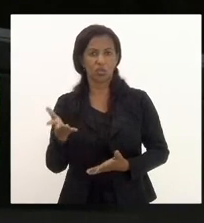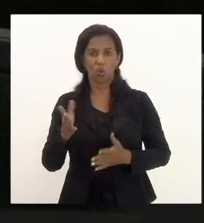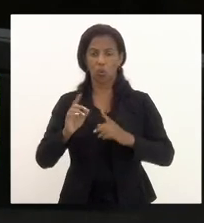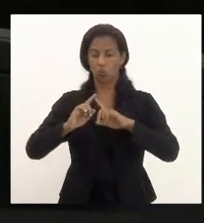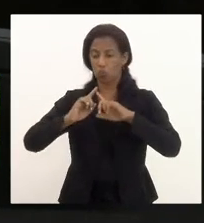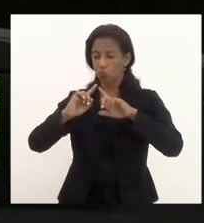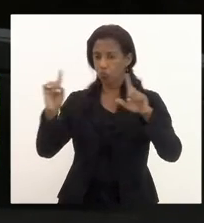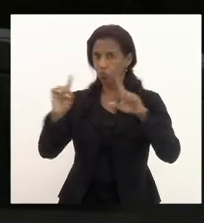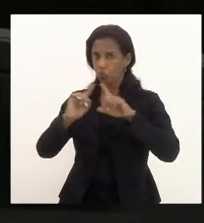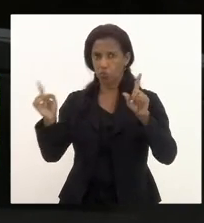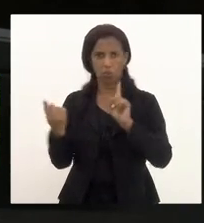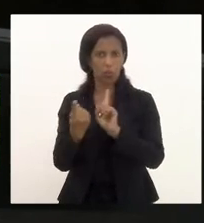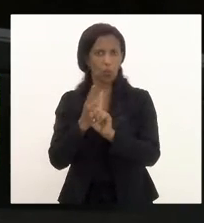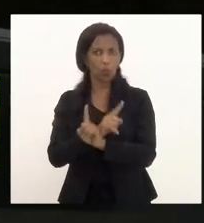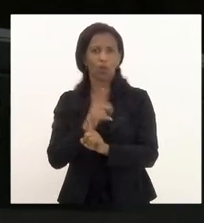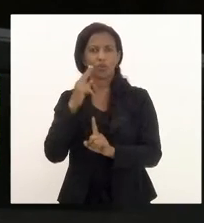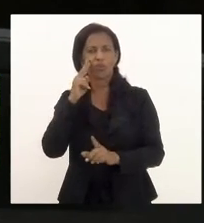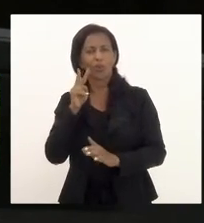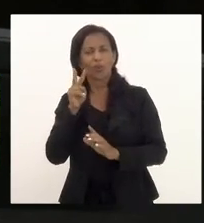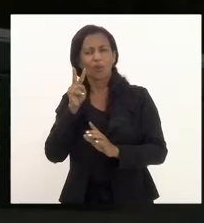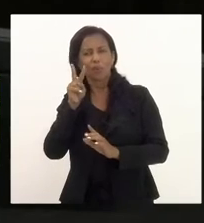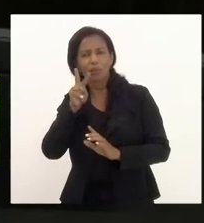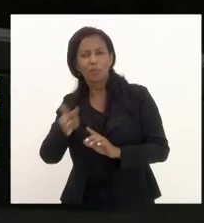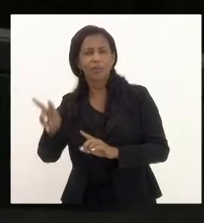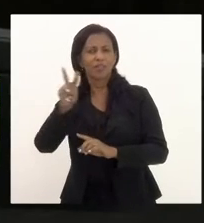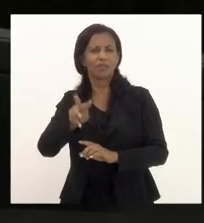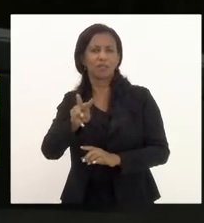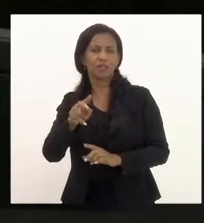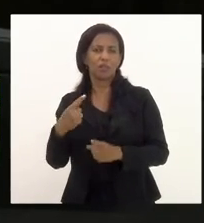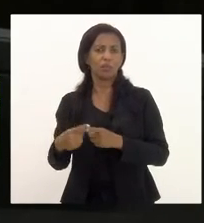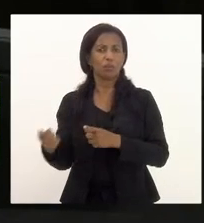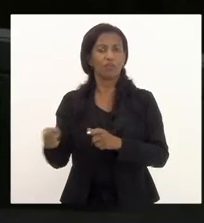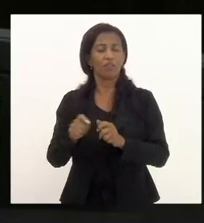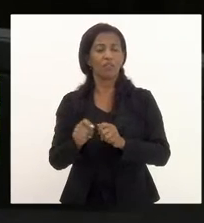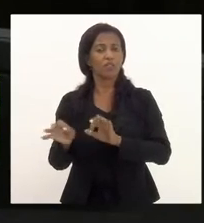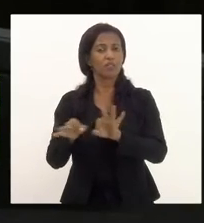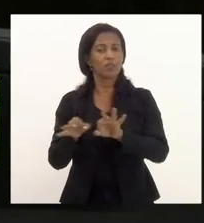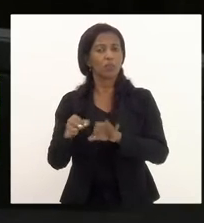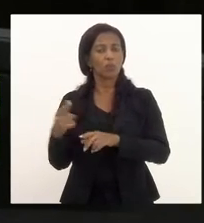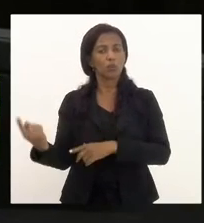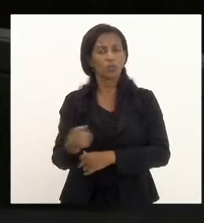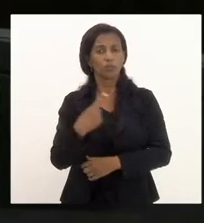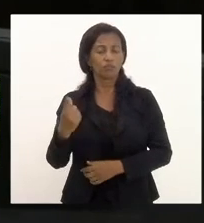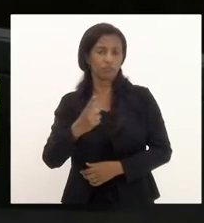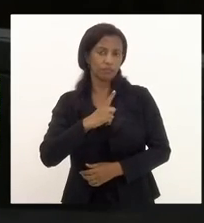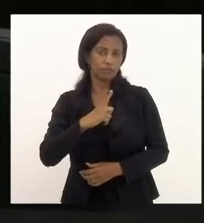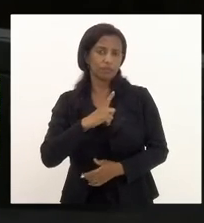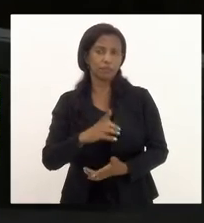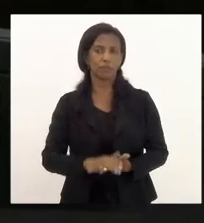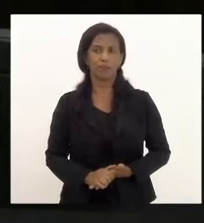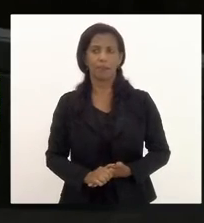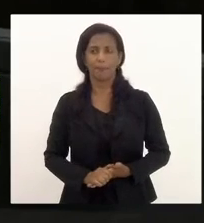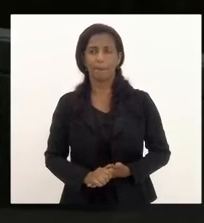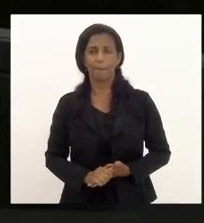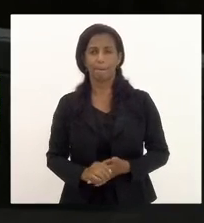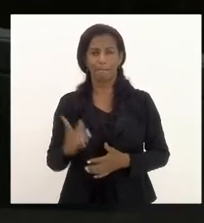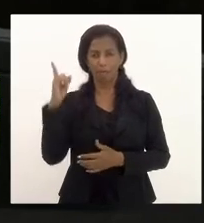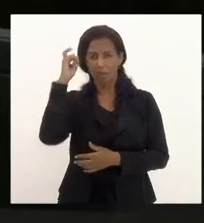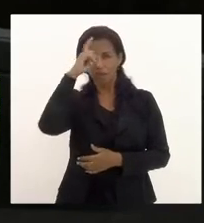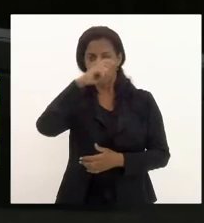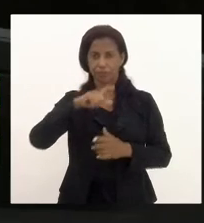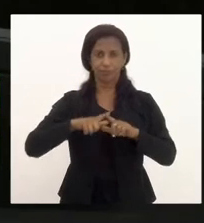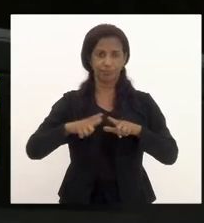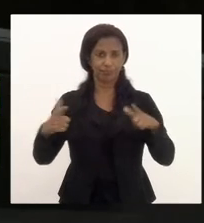Nenhuma crítica ao contrário é só uma observação porque isso vai fazer com que nós tenhamos um uma